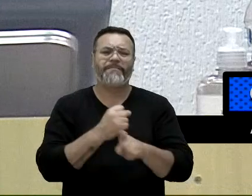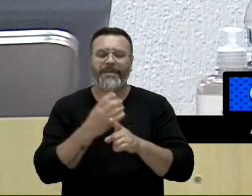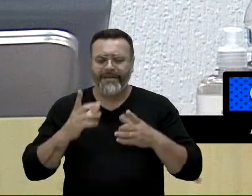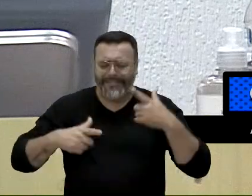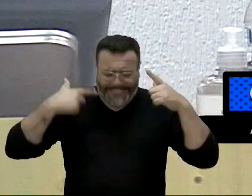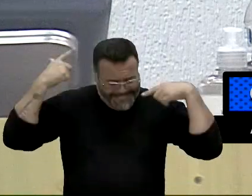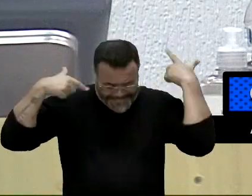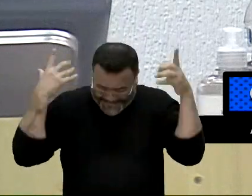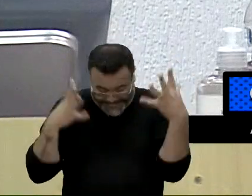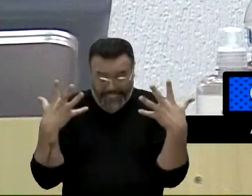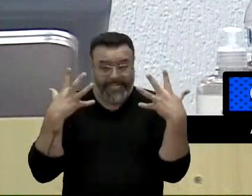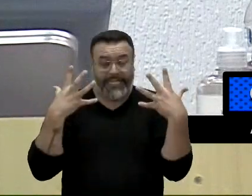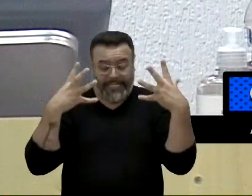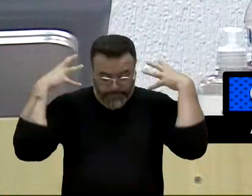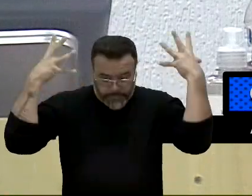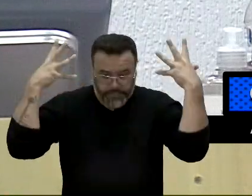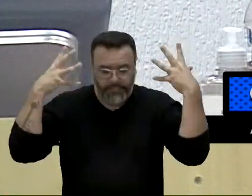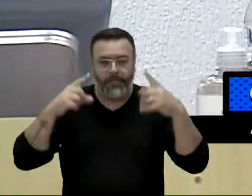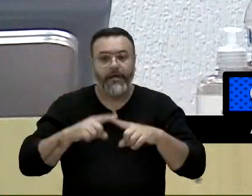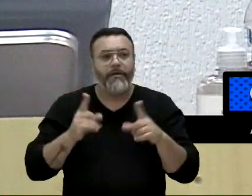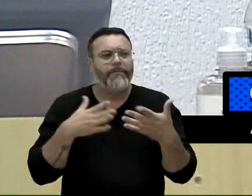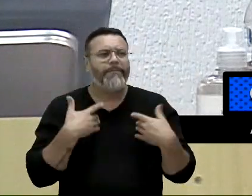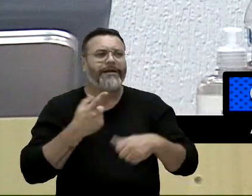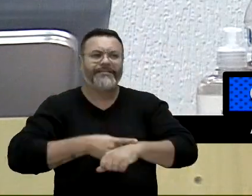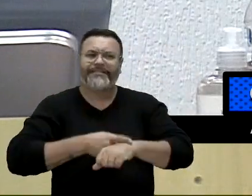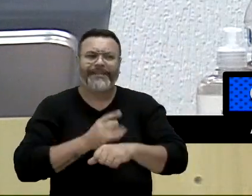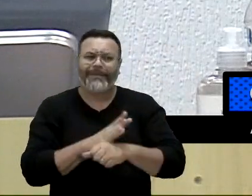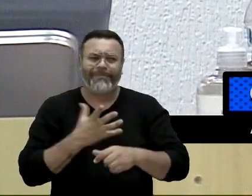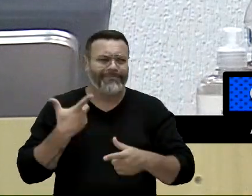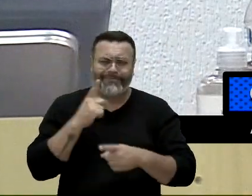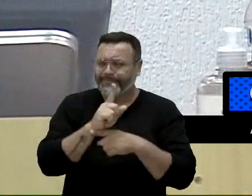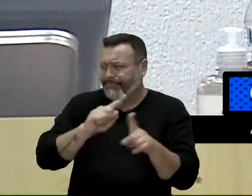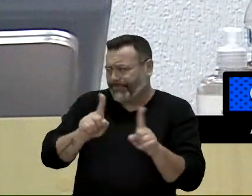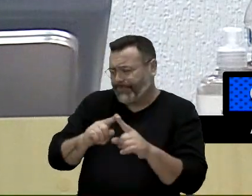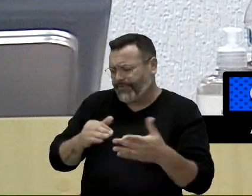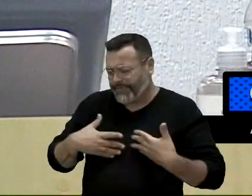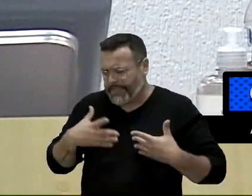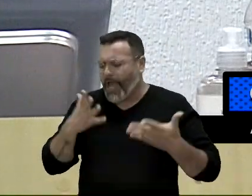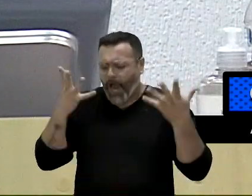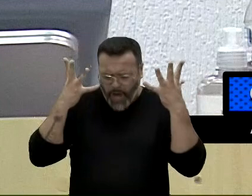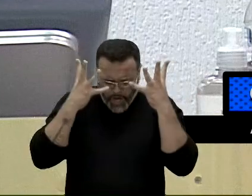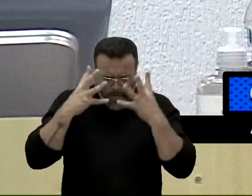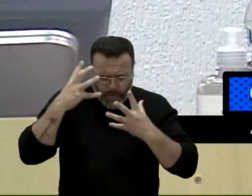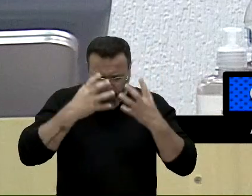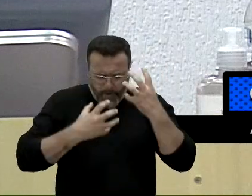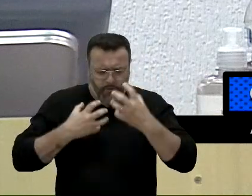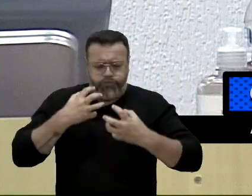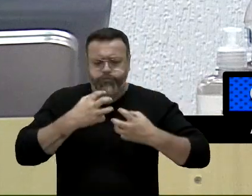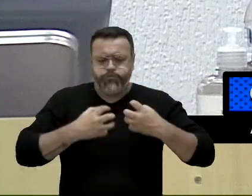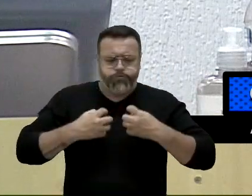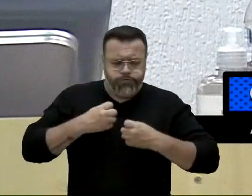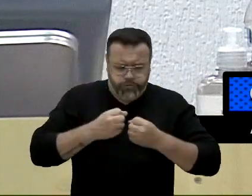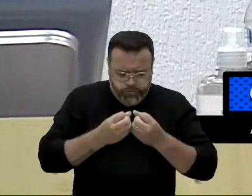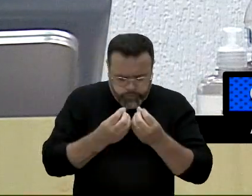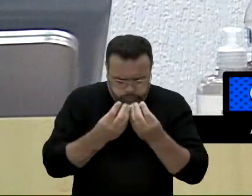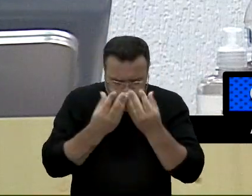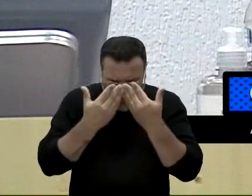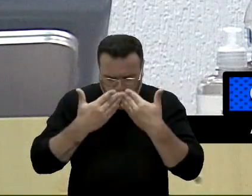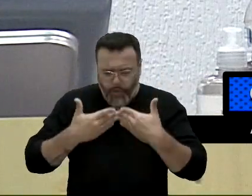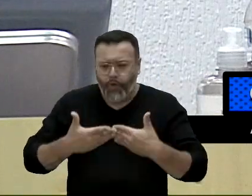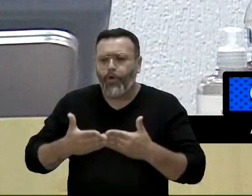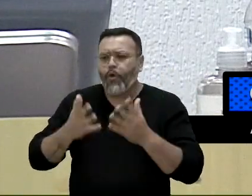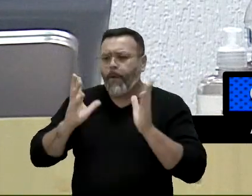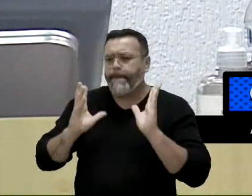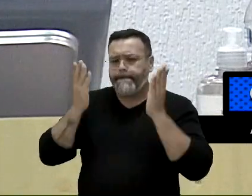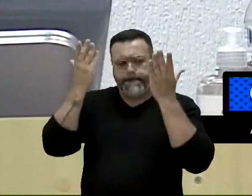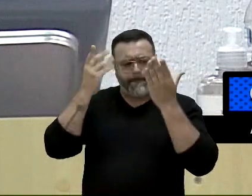surtei. Mas não deu muito tempo de surtar, porque eu estava em campanha, né? Então, eu acabei me distraindo com a campanha, fiz campanha grávida mesmo para a